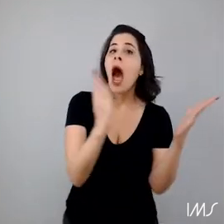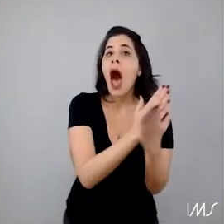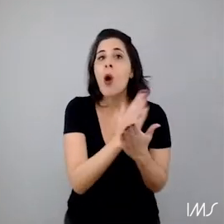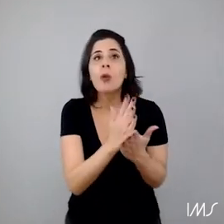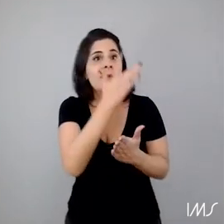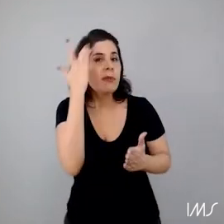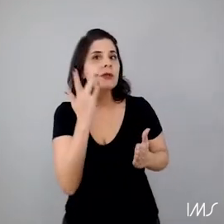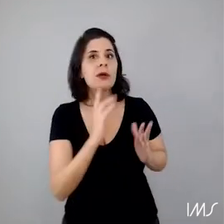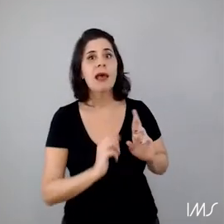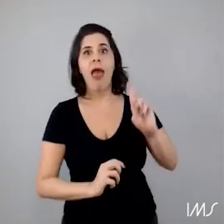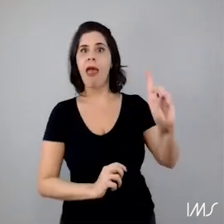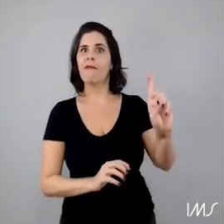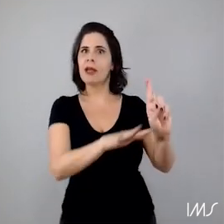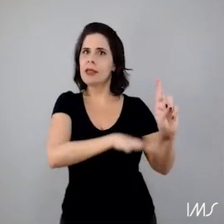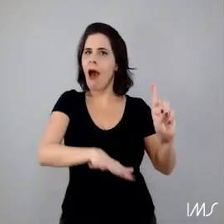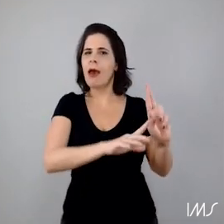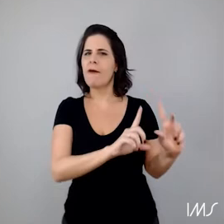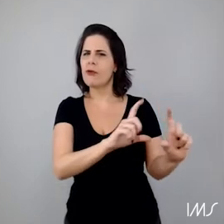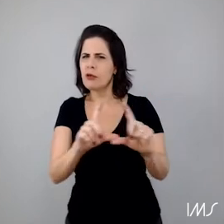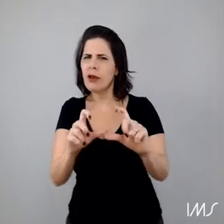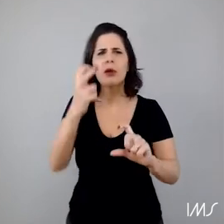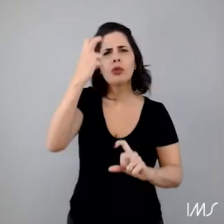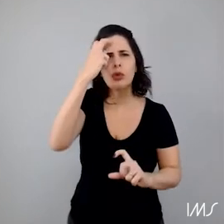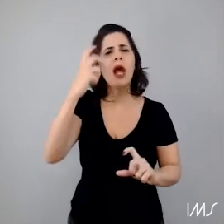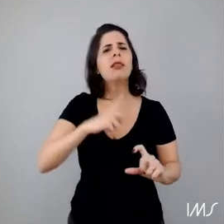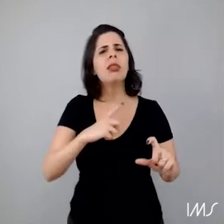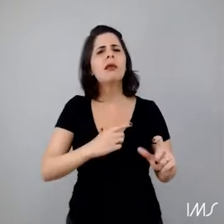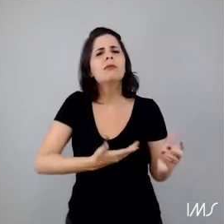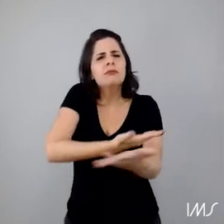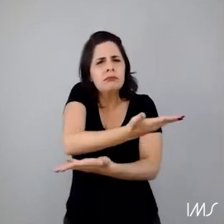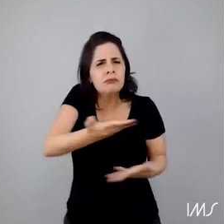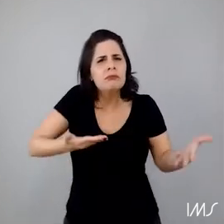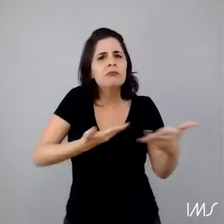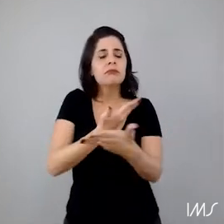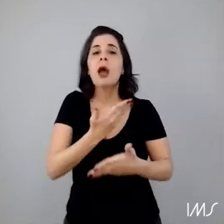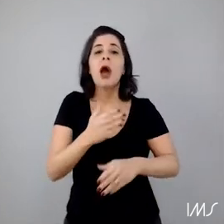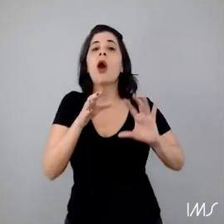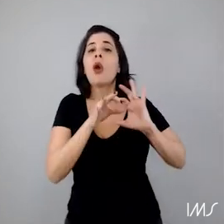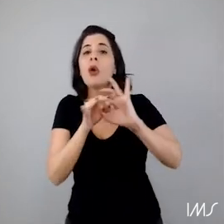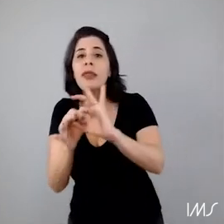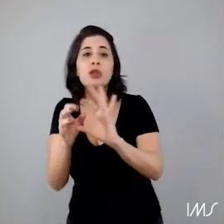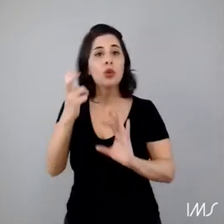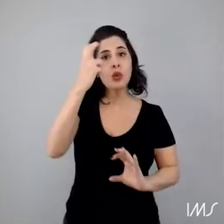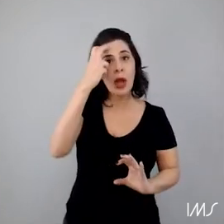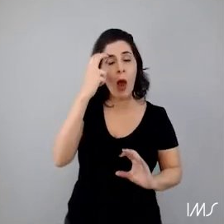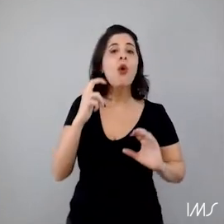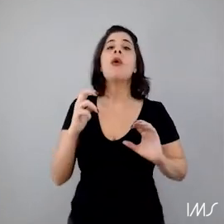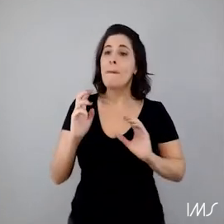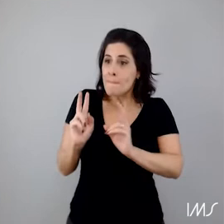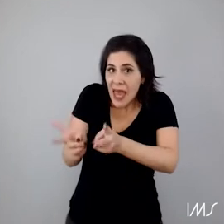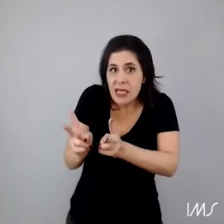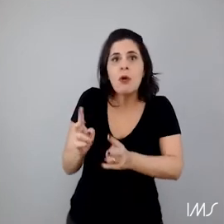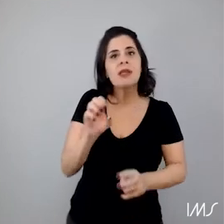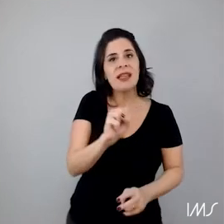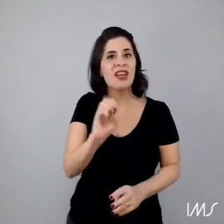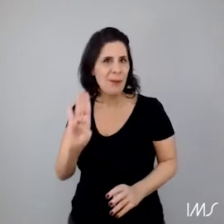muito destacados em diversas áreas da fotografia e da cultura, partilharam o mesmo contexto cultural e de produção com a Estefânia.